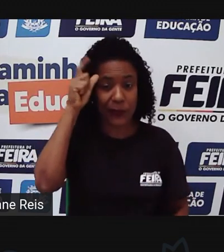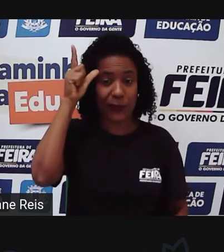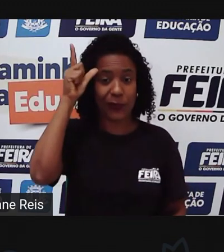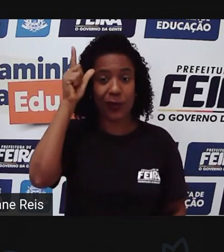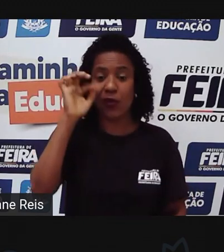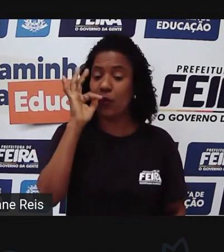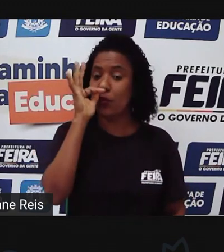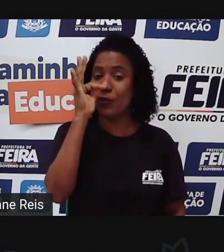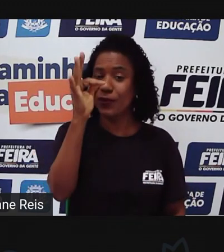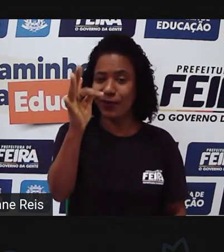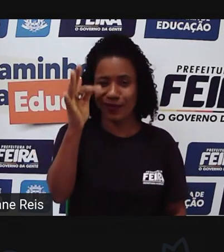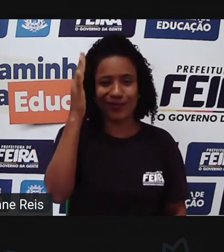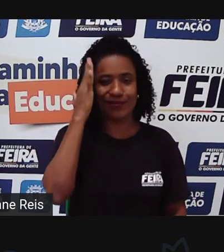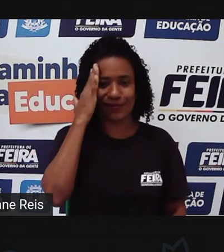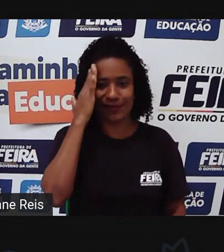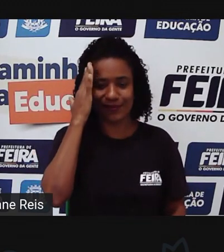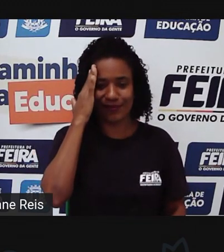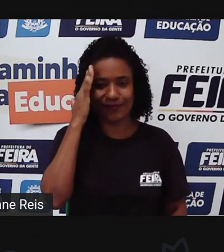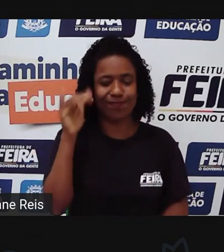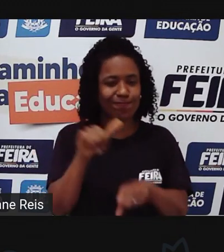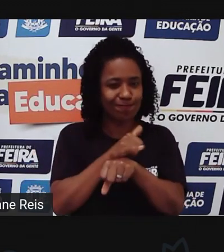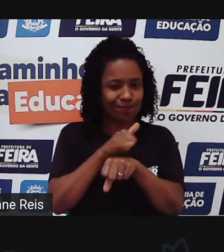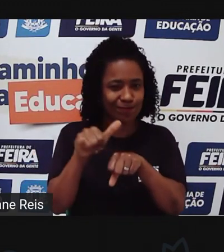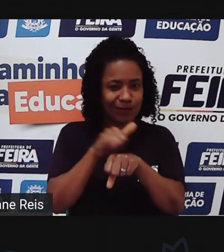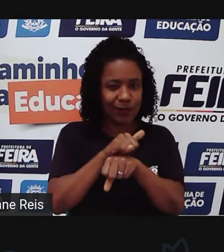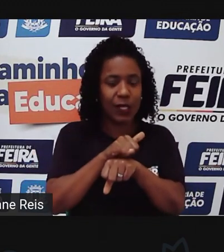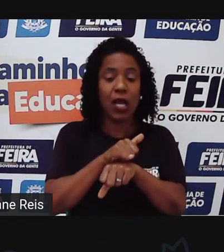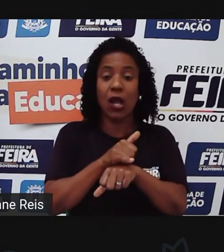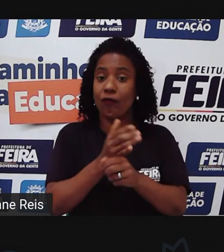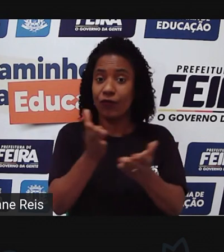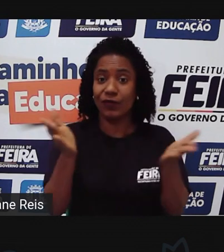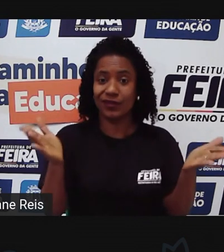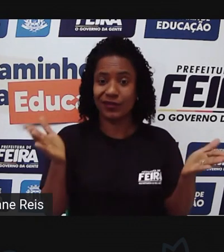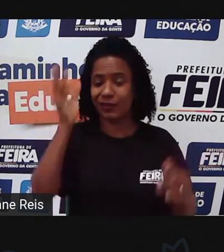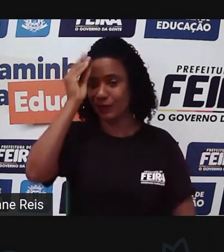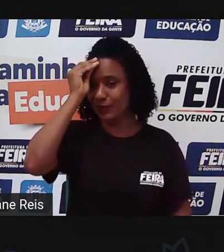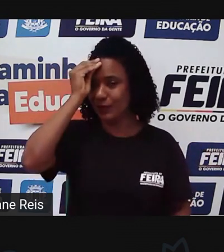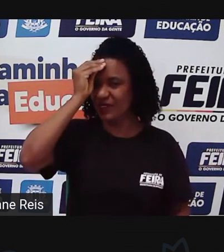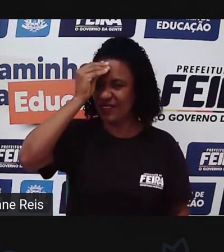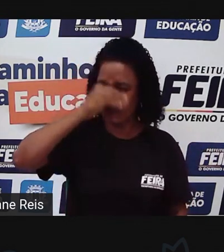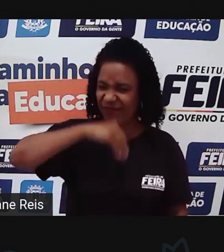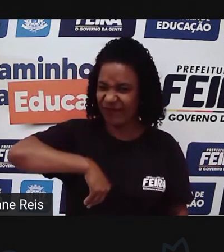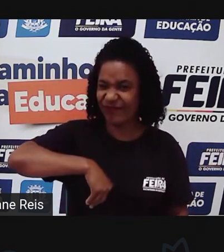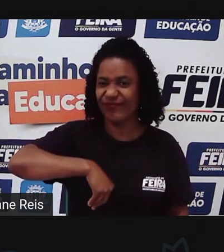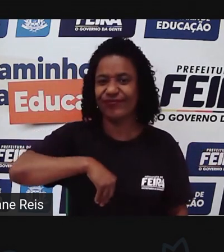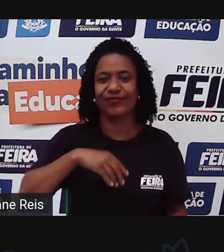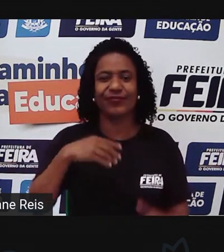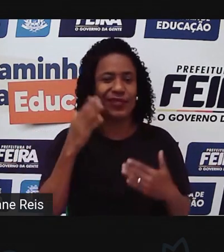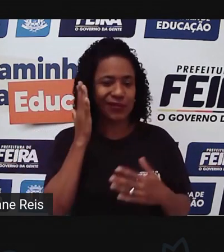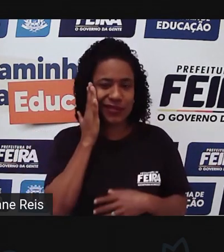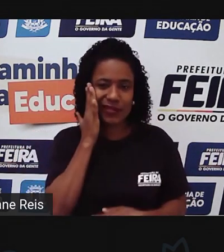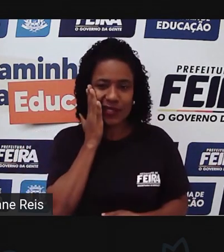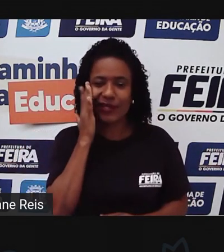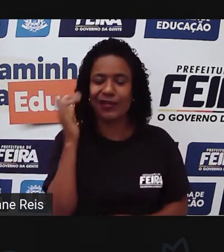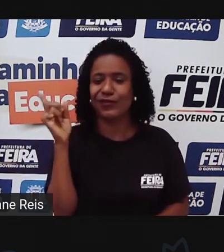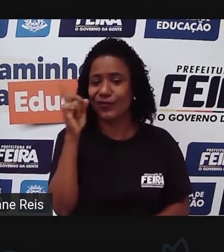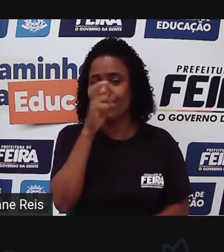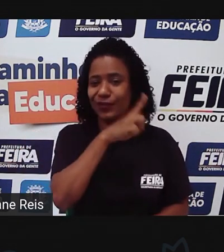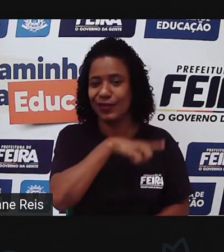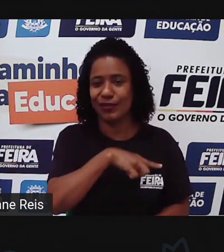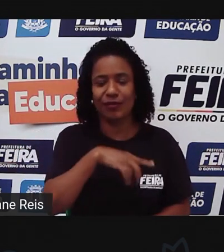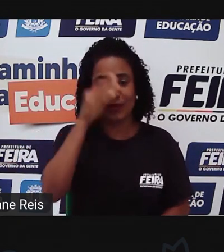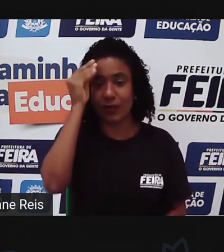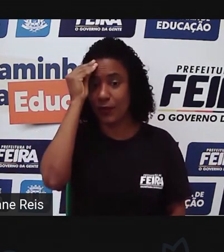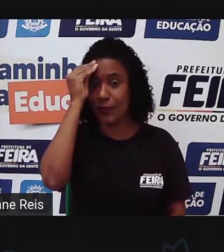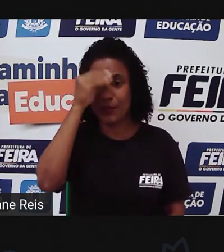futuro, né? Então, não se desestimulem, não... É difícil, eu reconheço que é difícil, mas não